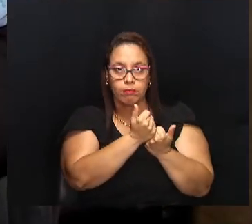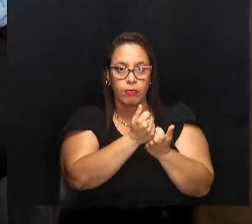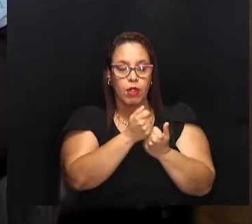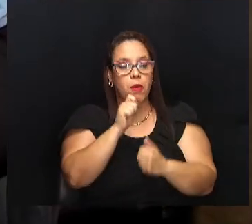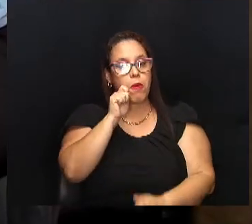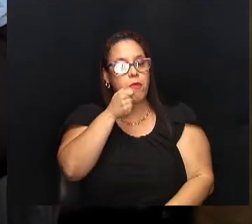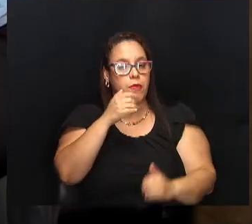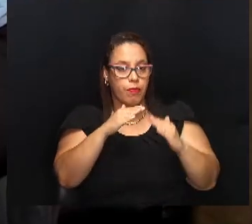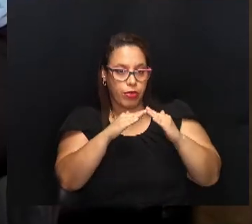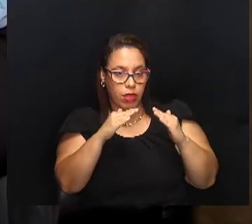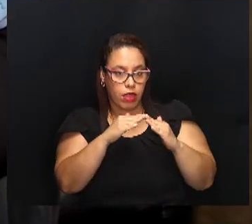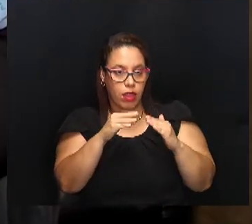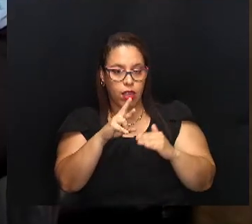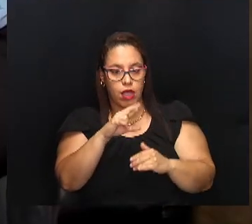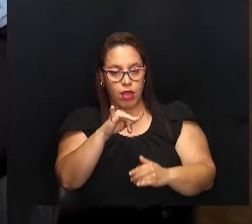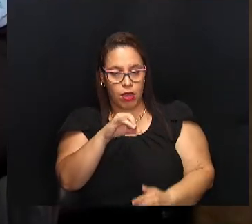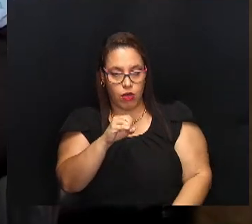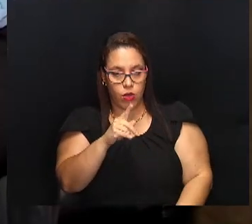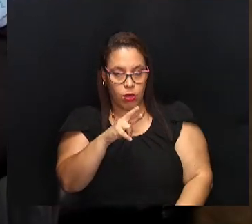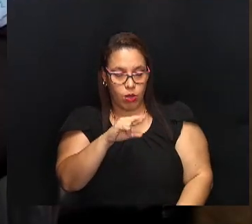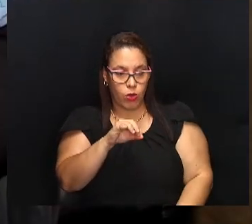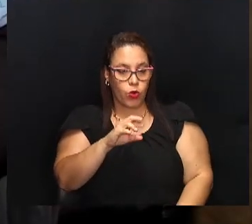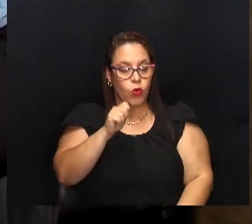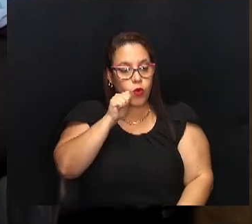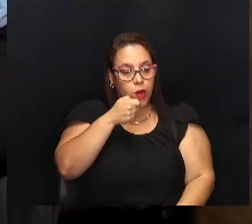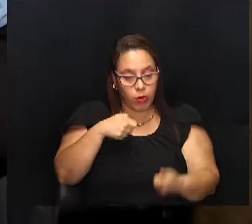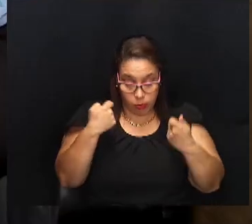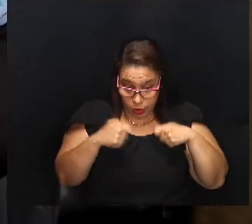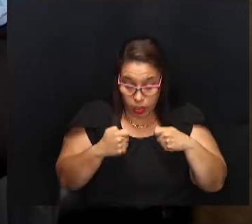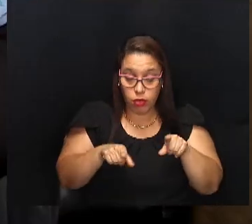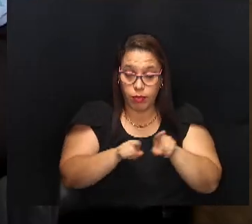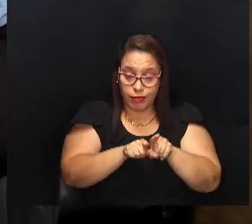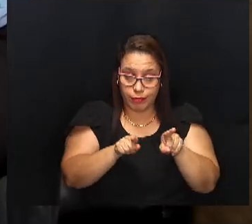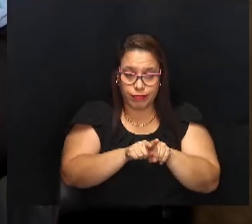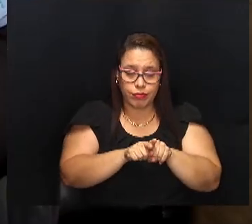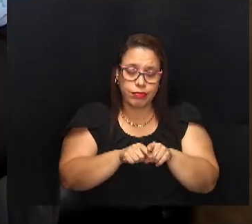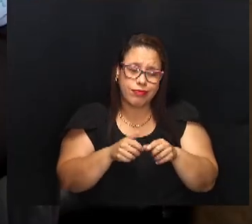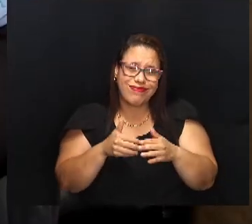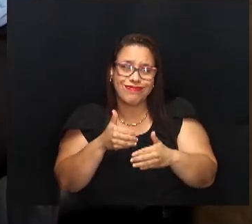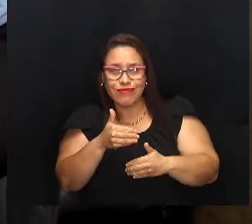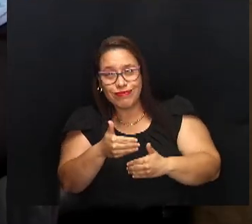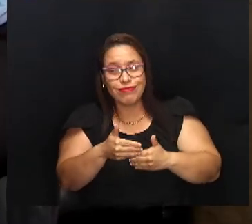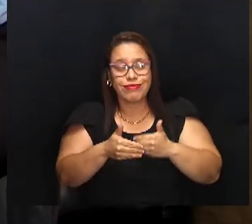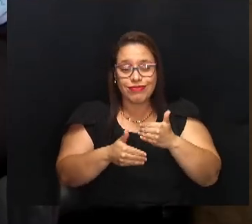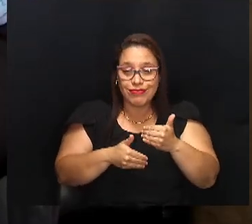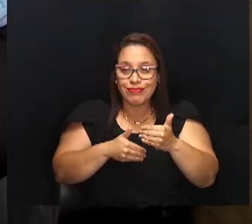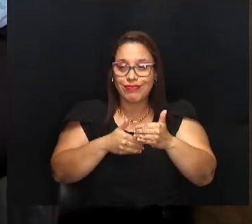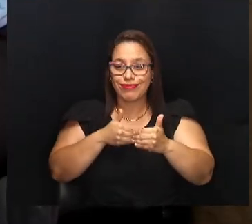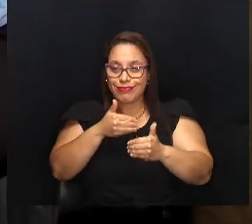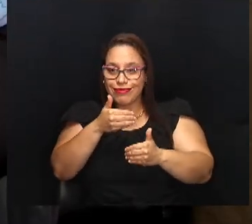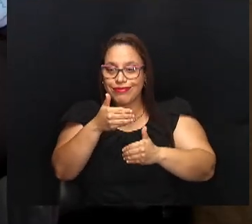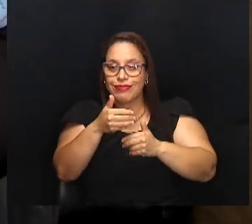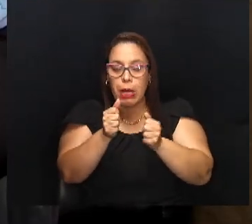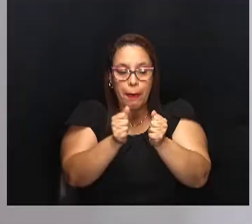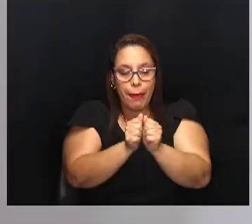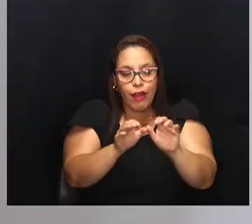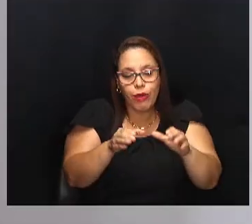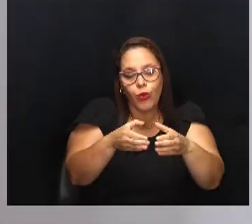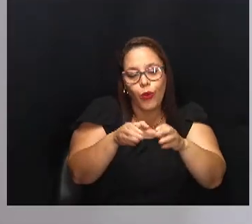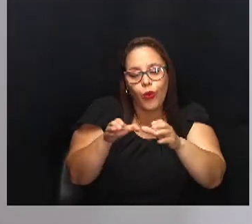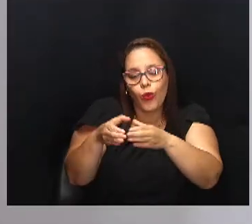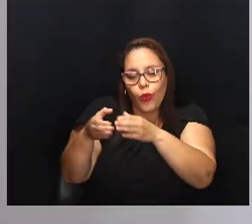padaria, Rio Verde, que é com os pães, quando eu preciso também, né? Então, assim, devagarzinho a gente vai trazendo para perto a comunidade, para perto